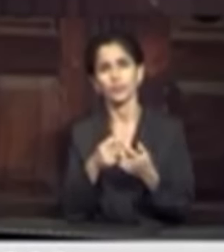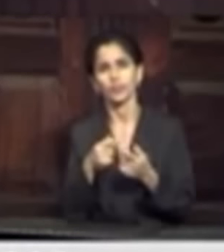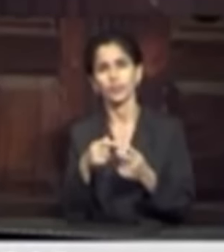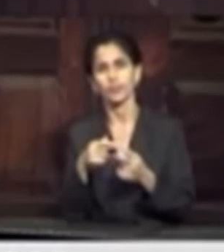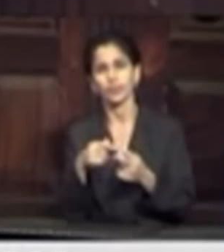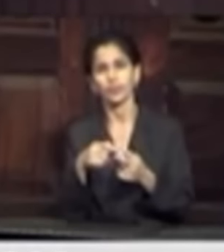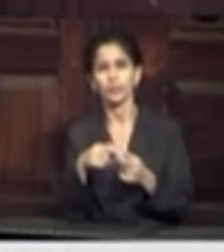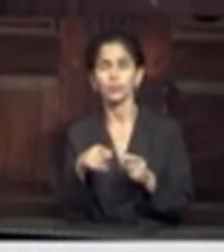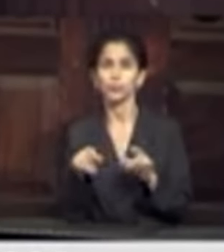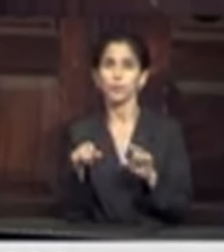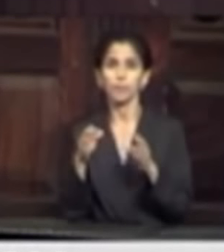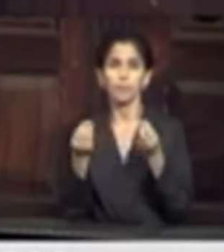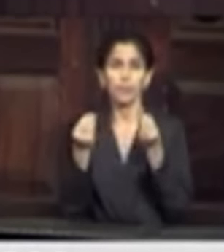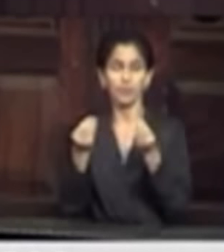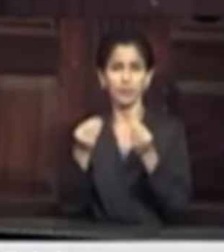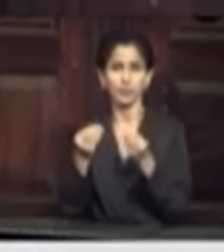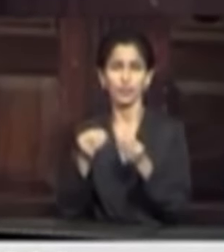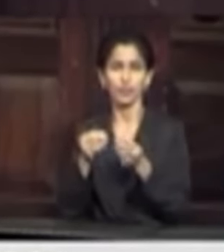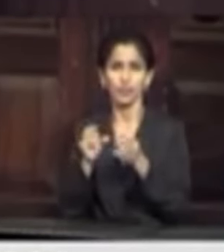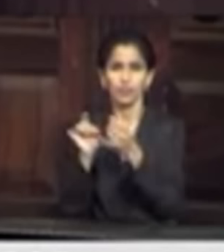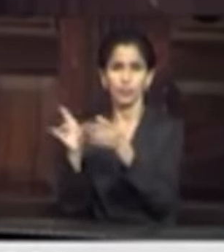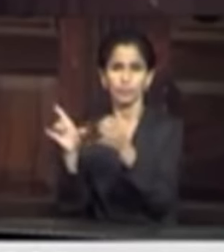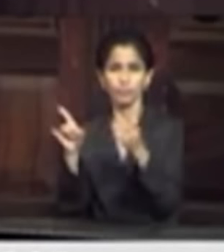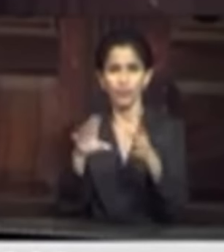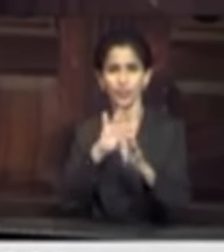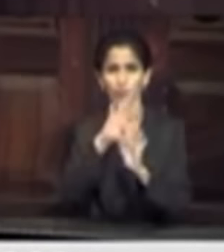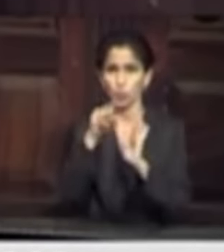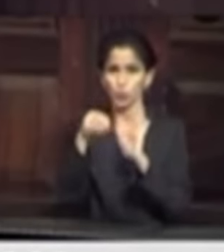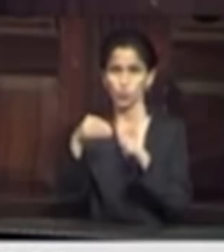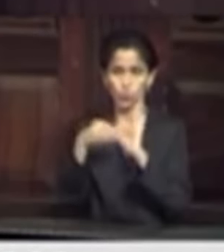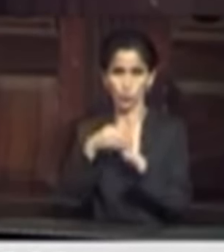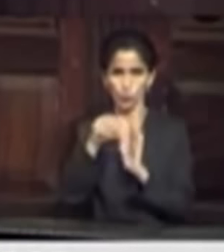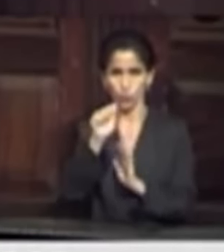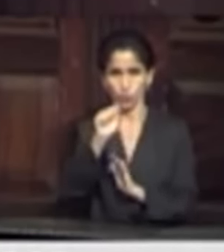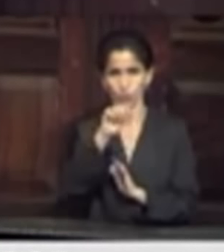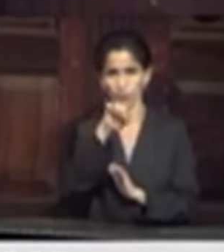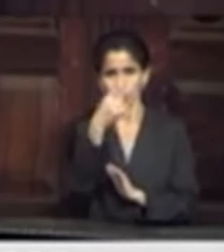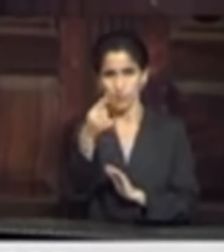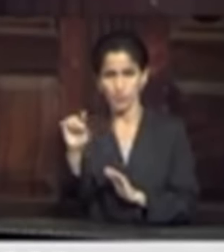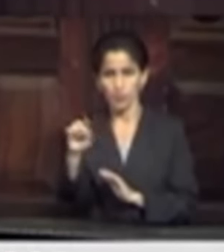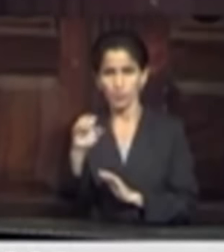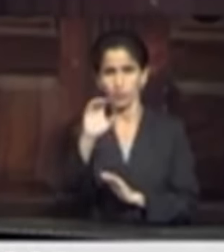para alienação da integralidade das ações da SEDAI,